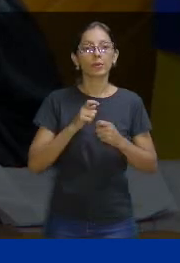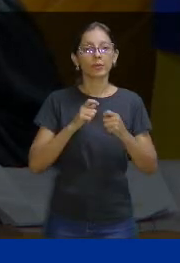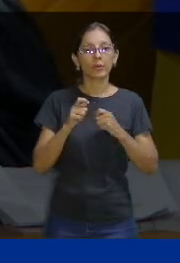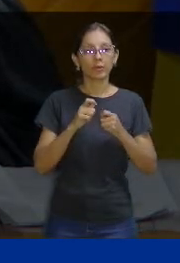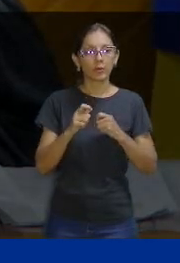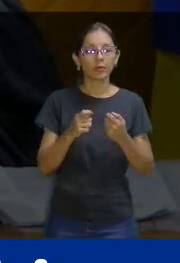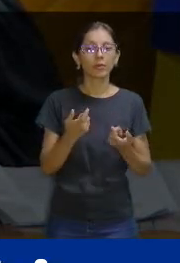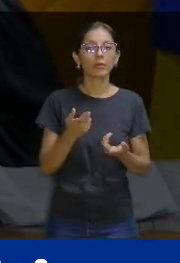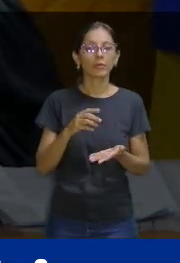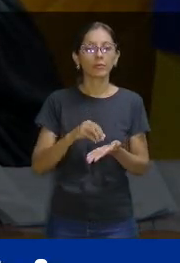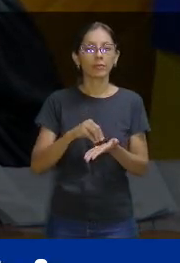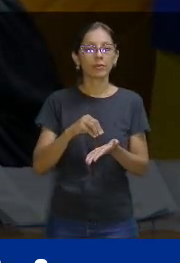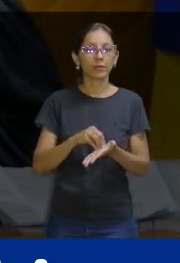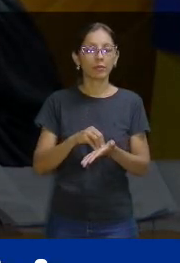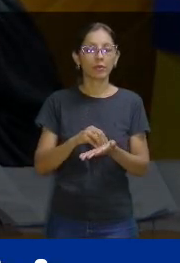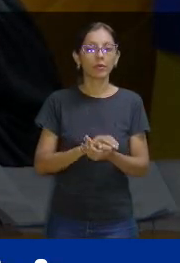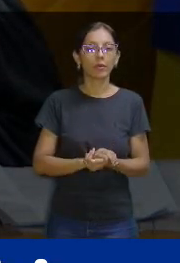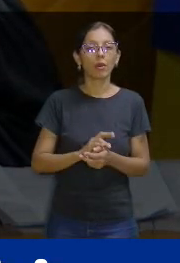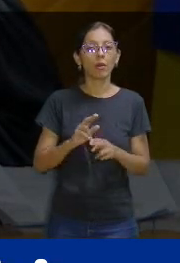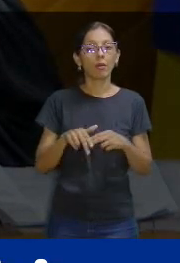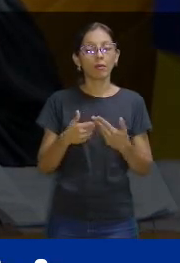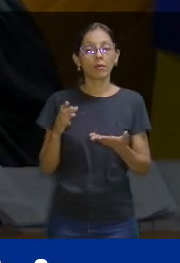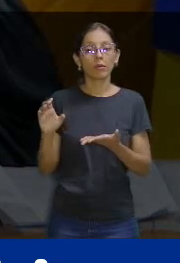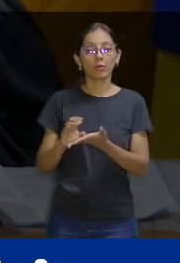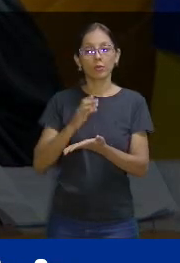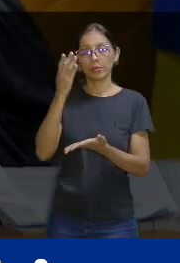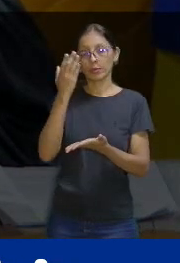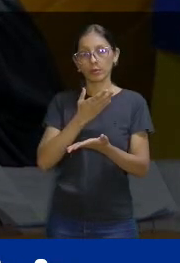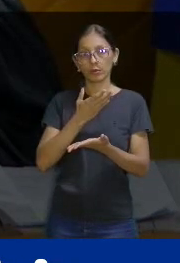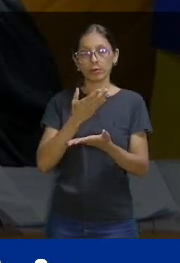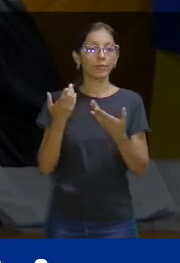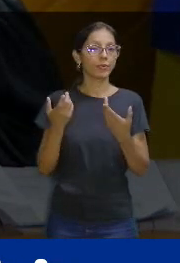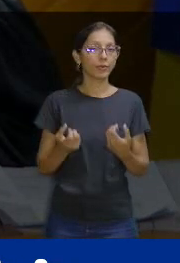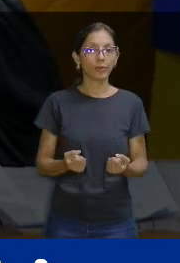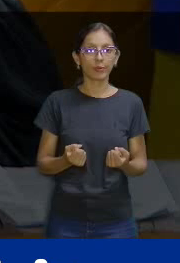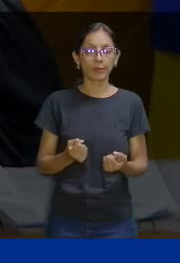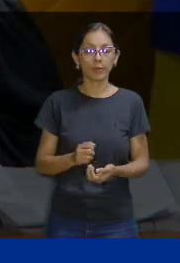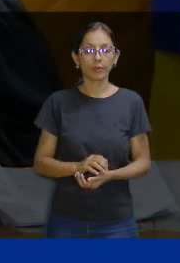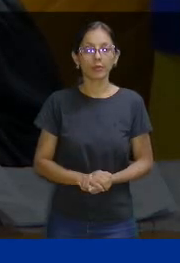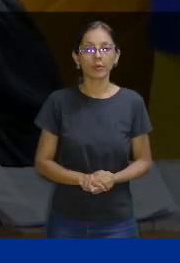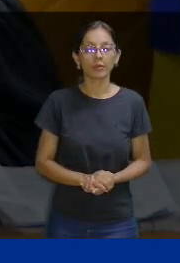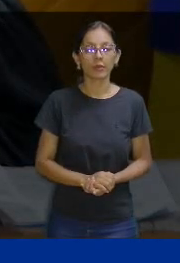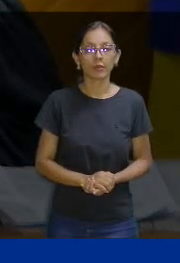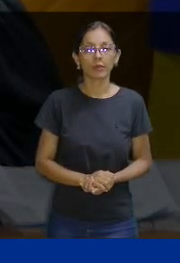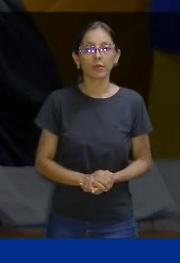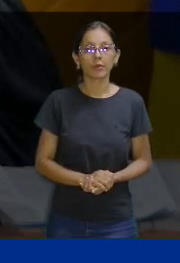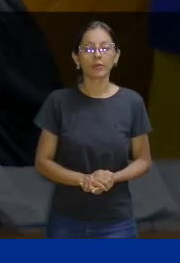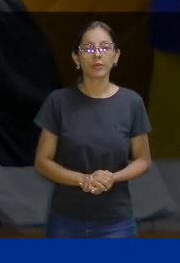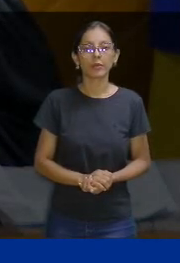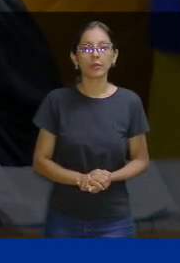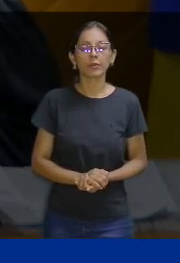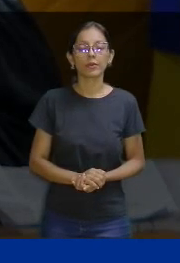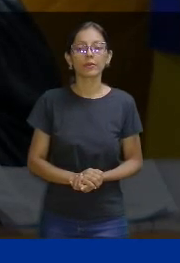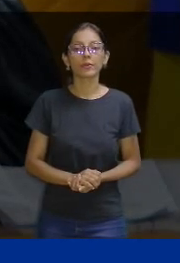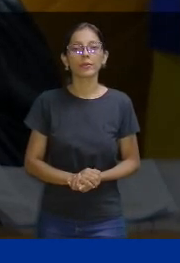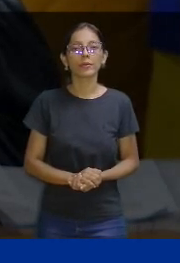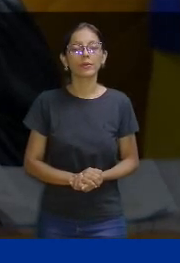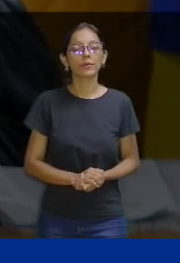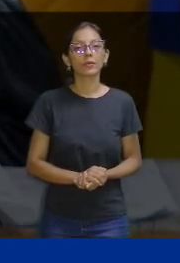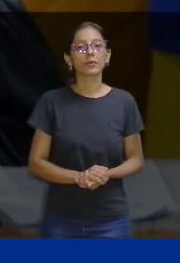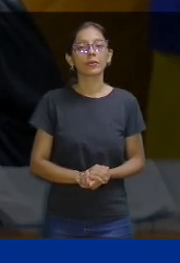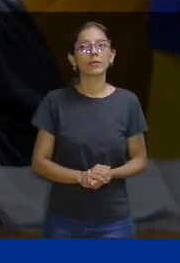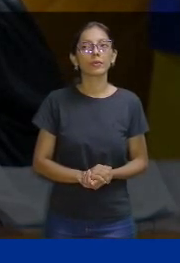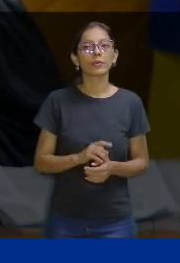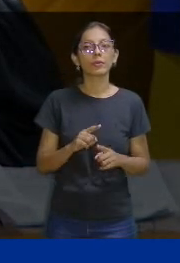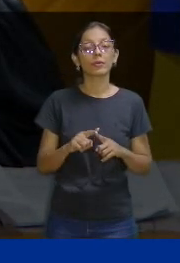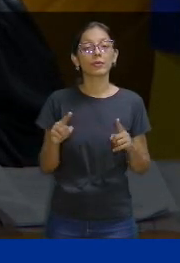eleitoral e impõe a desaprovação das contas, com determinação de ressarcimento ao erário. Excedente, um